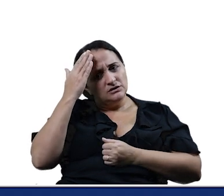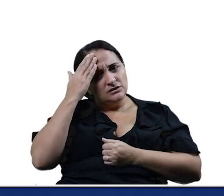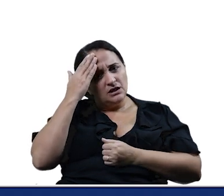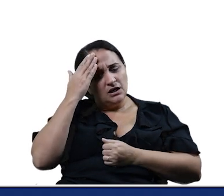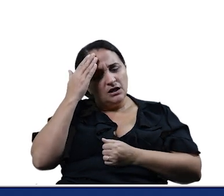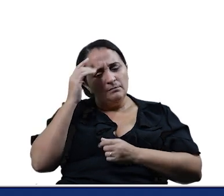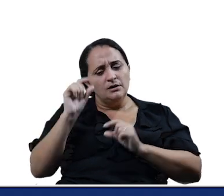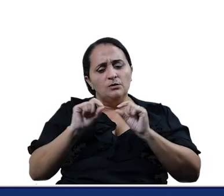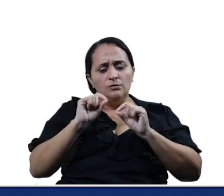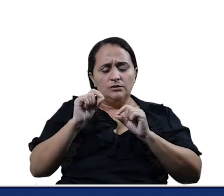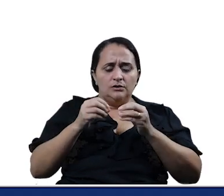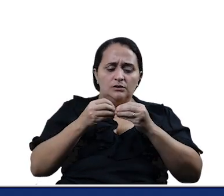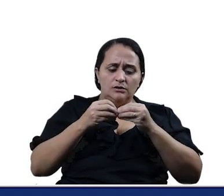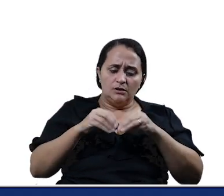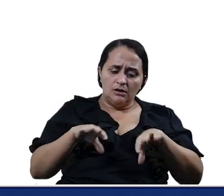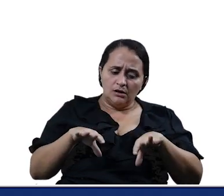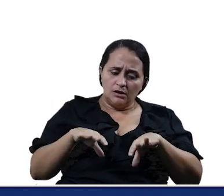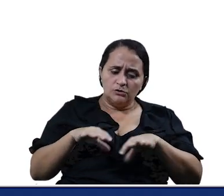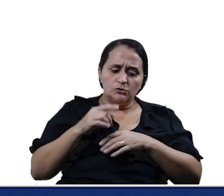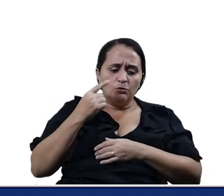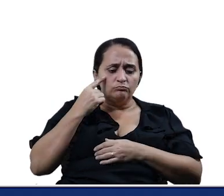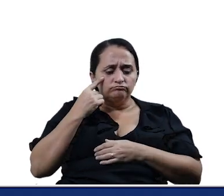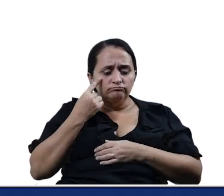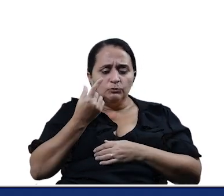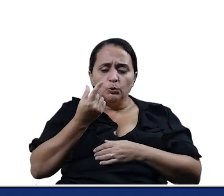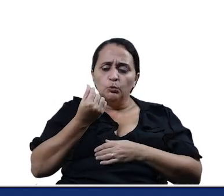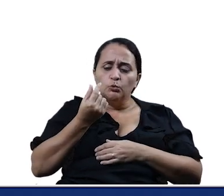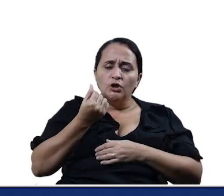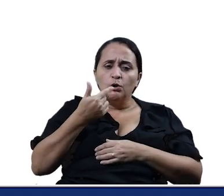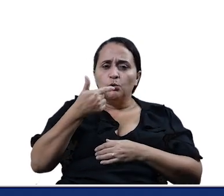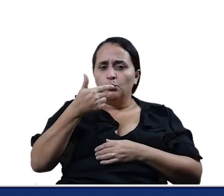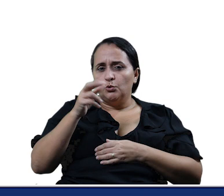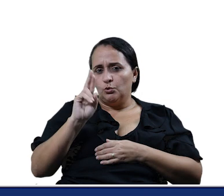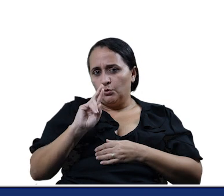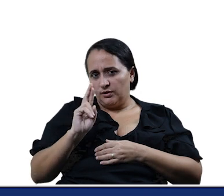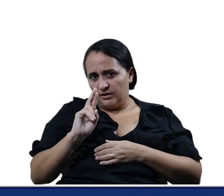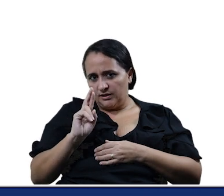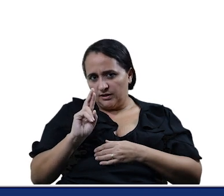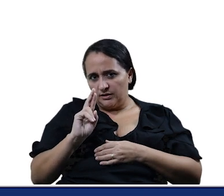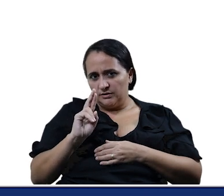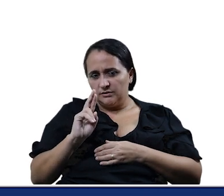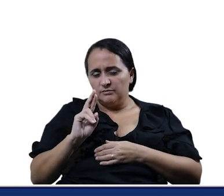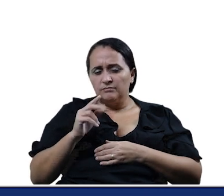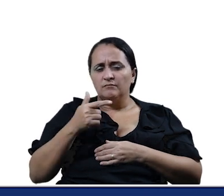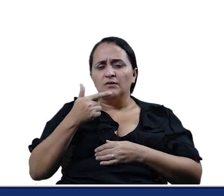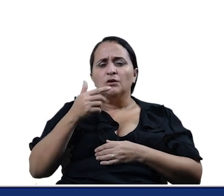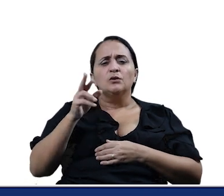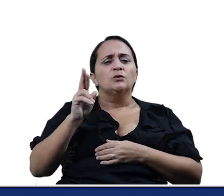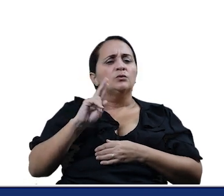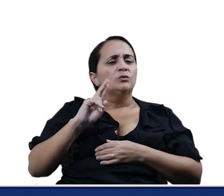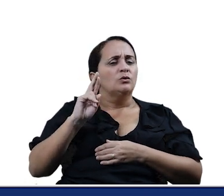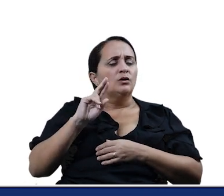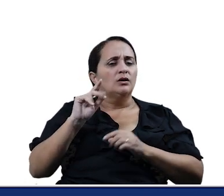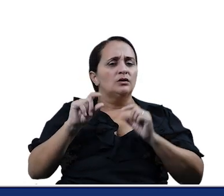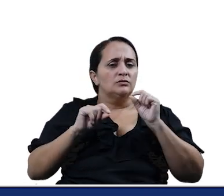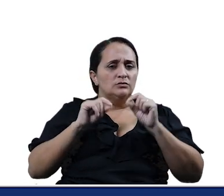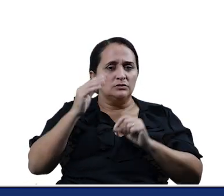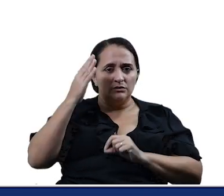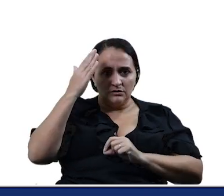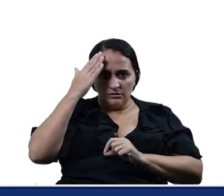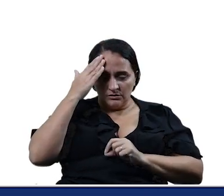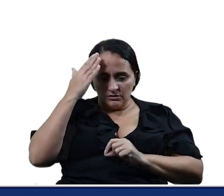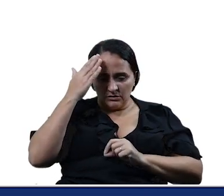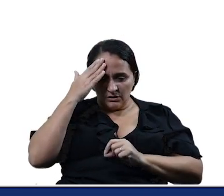gastou R$2 do dinheiro que ele tinha, tá? E desses R$2, uma coisa a gente sabe, tem certeza que o